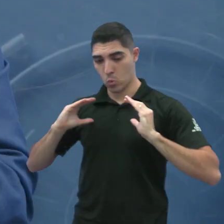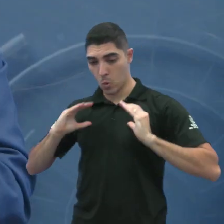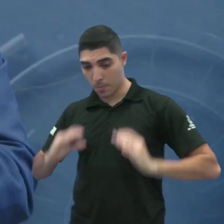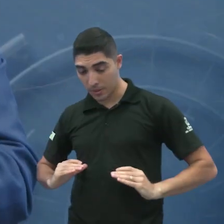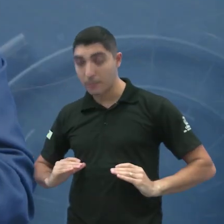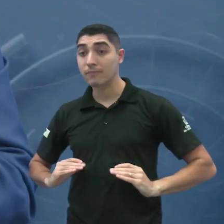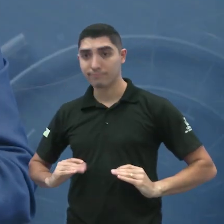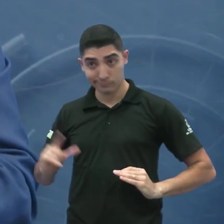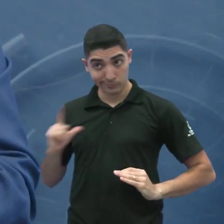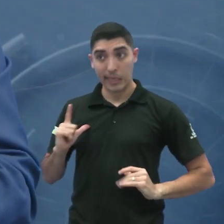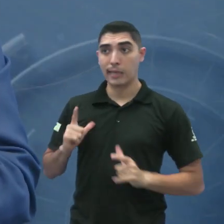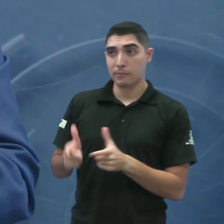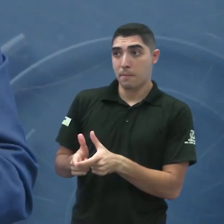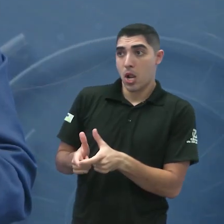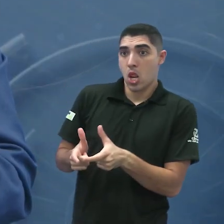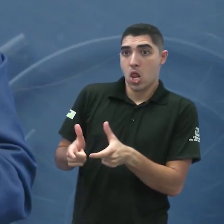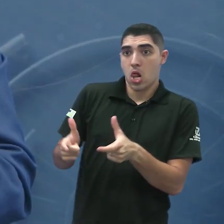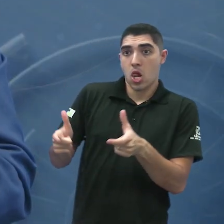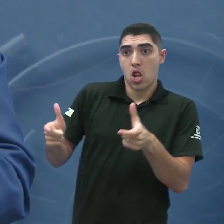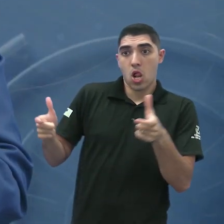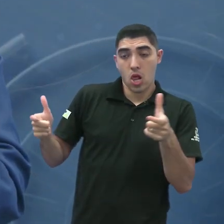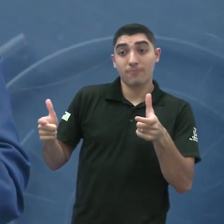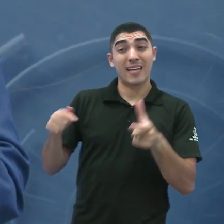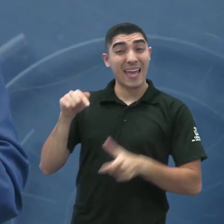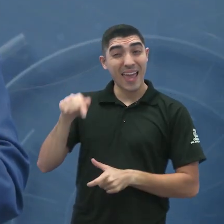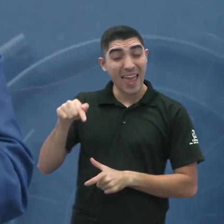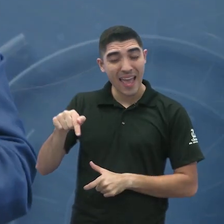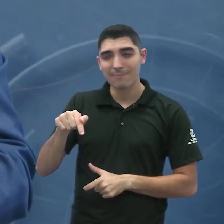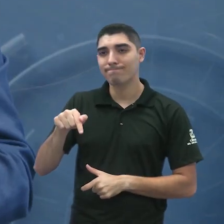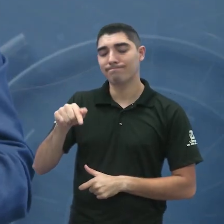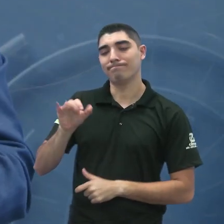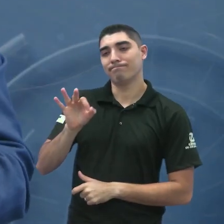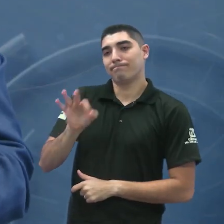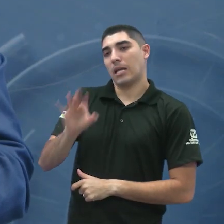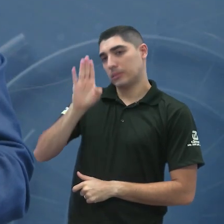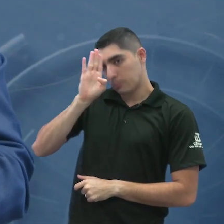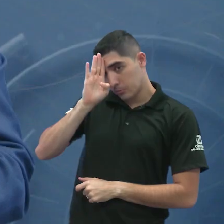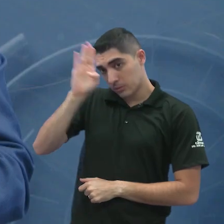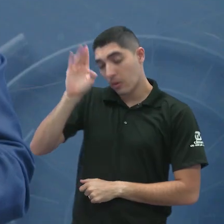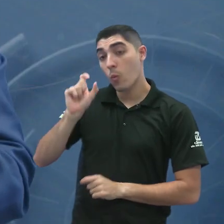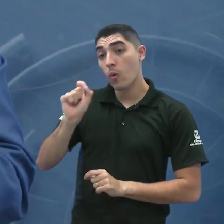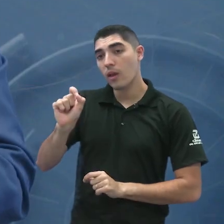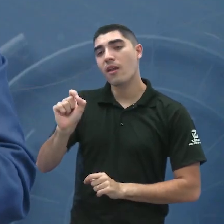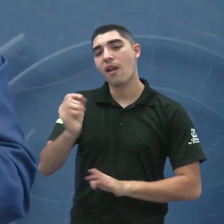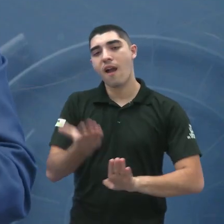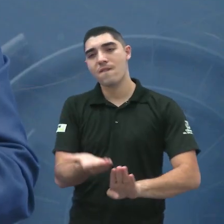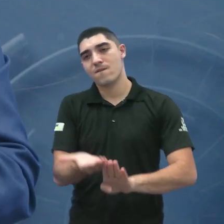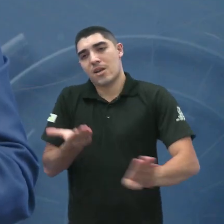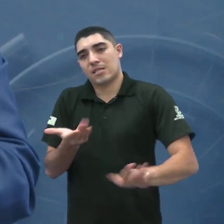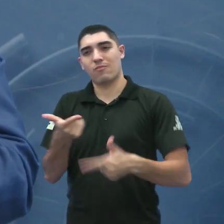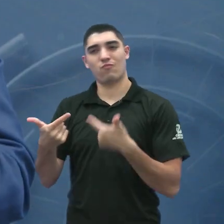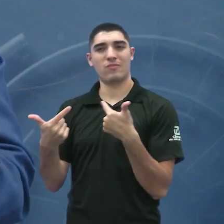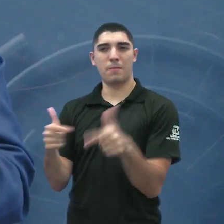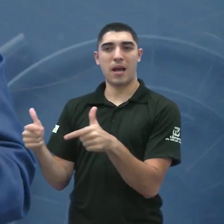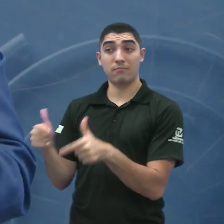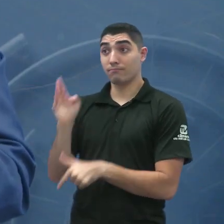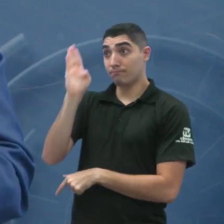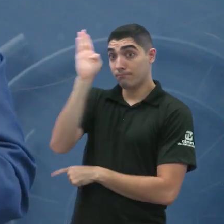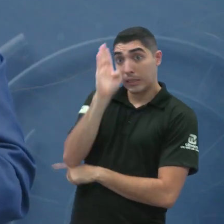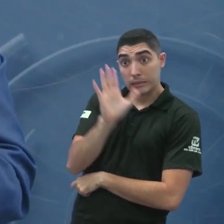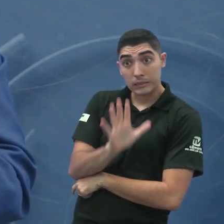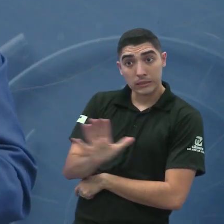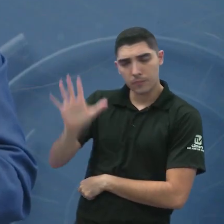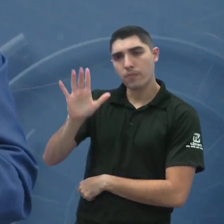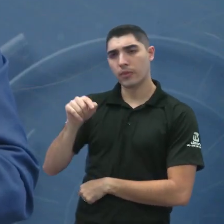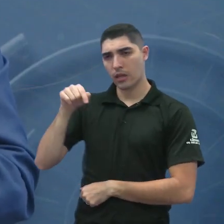comportamentais continuam crescendo como uma das principais, né, causas de afastamento de trabalho no Brasil. No